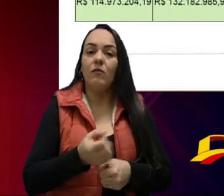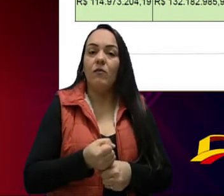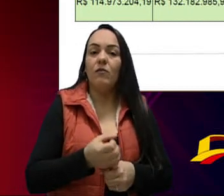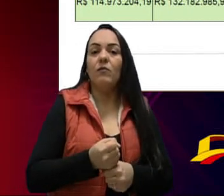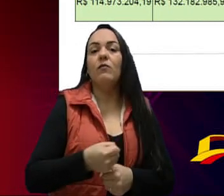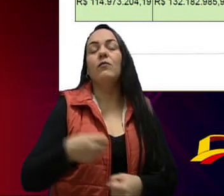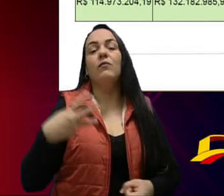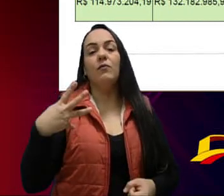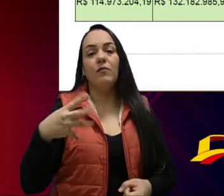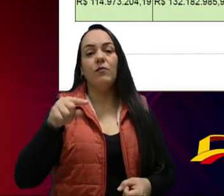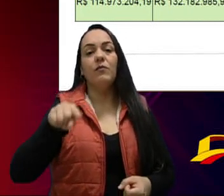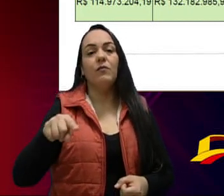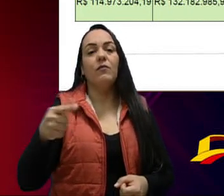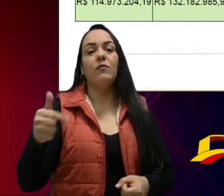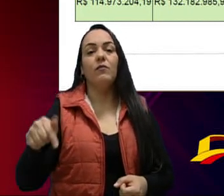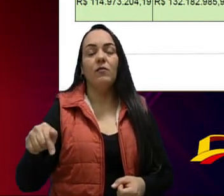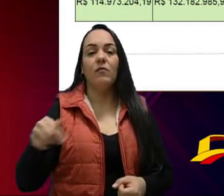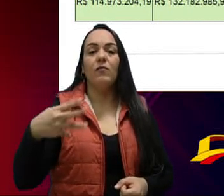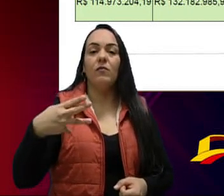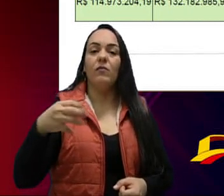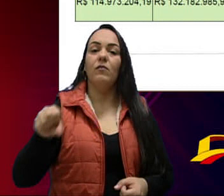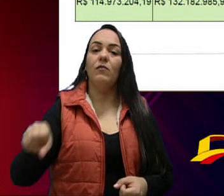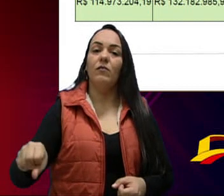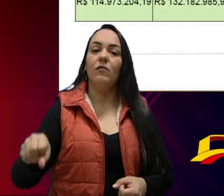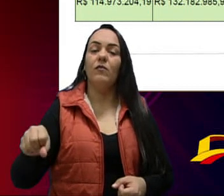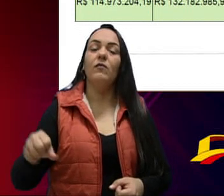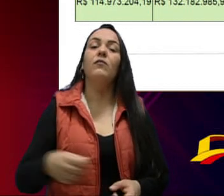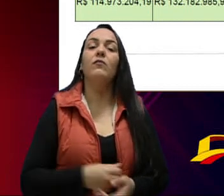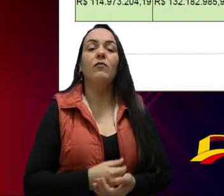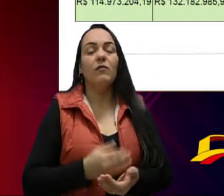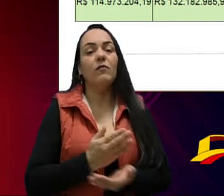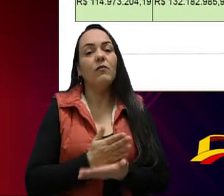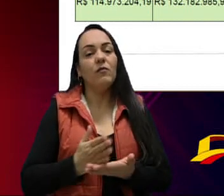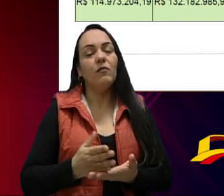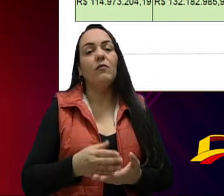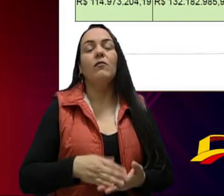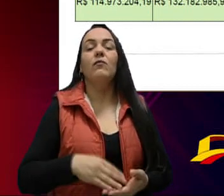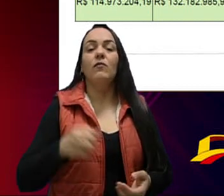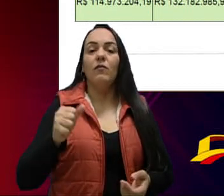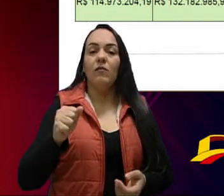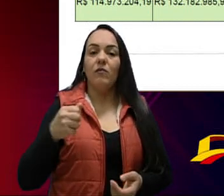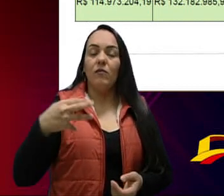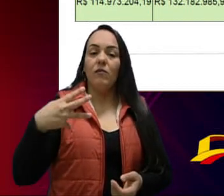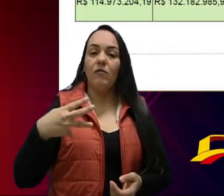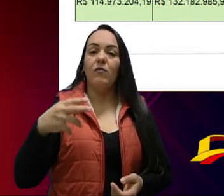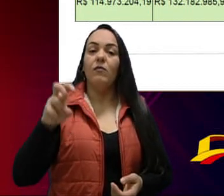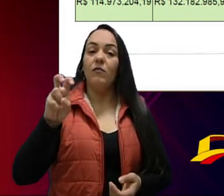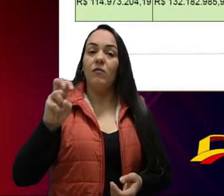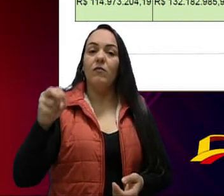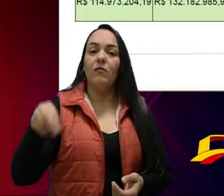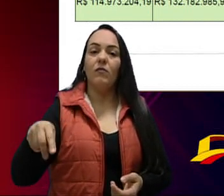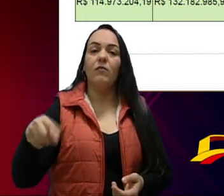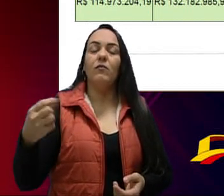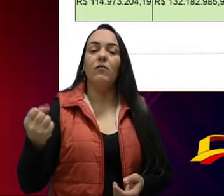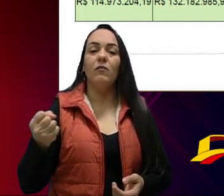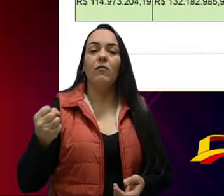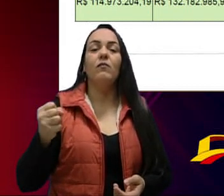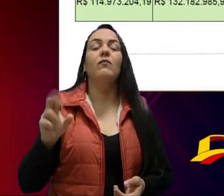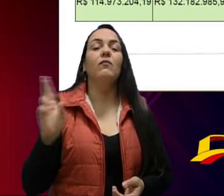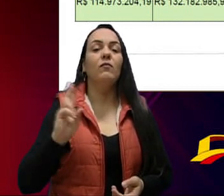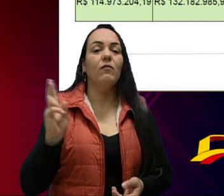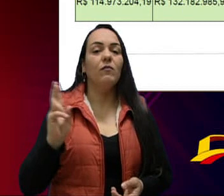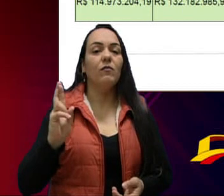de 3 milhões 779 mil um atualizado de cinco milhões 973 mil se